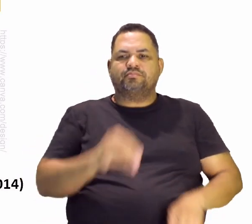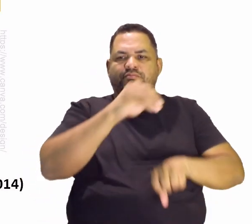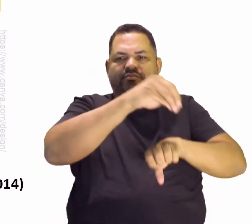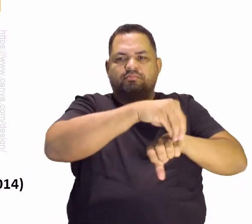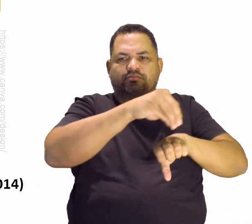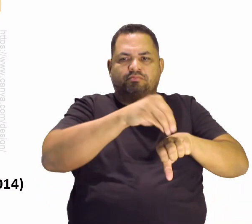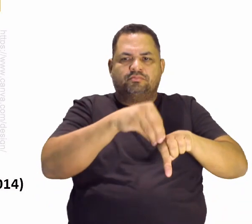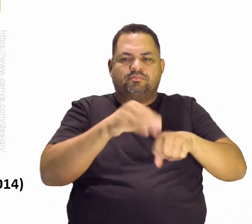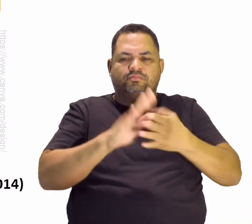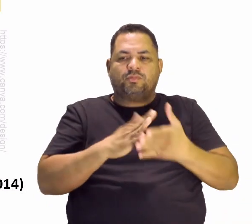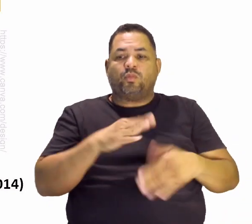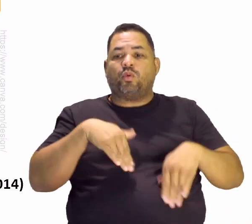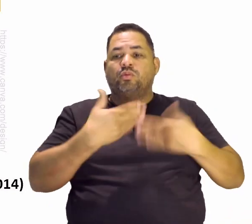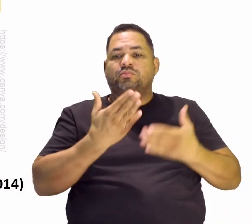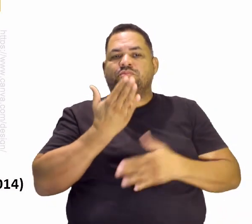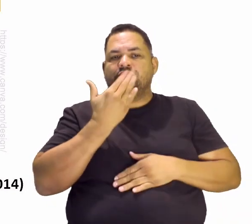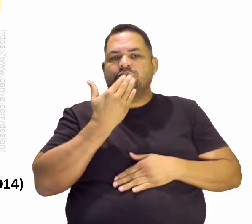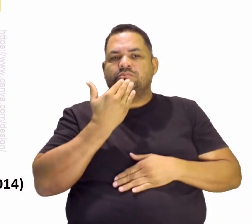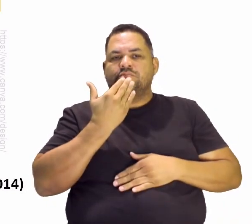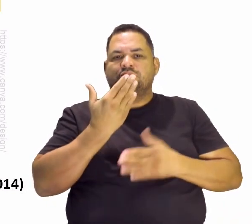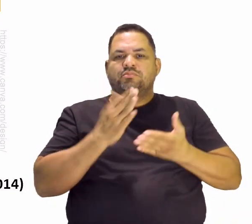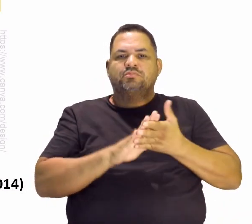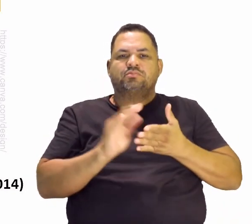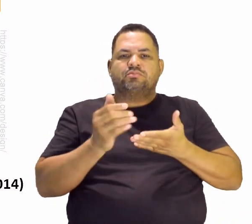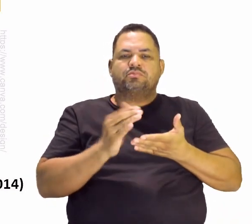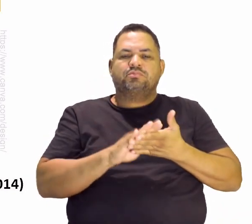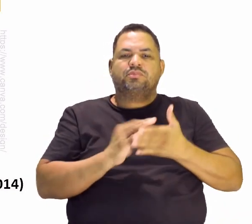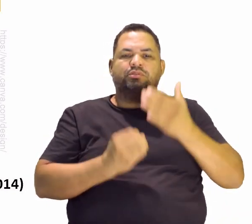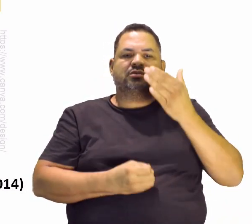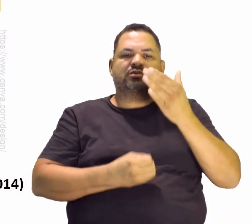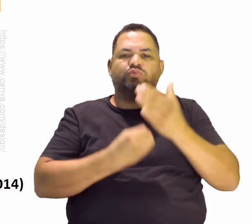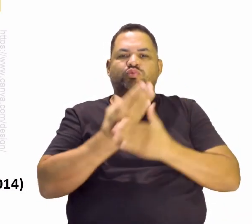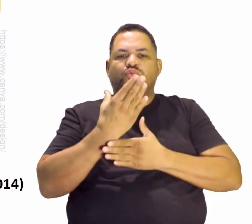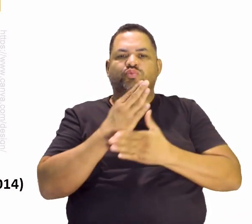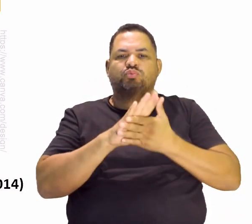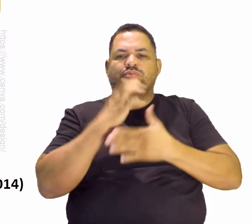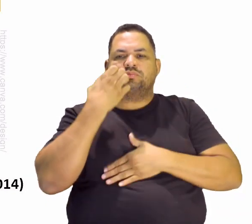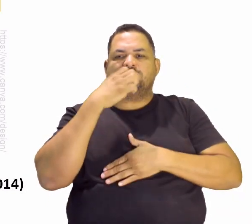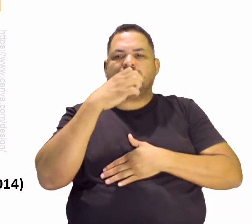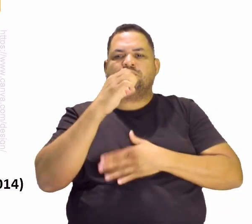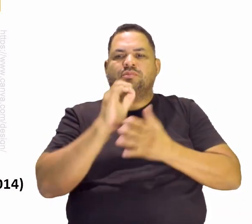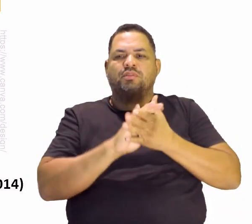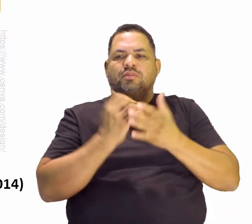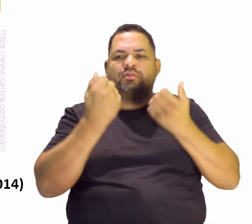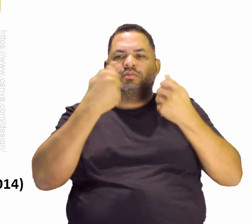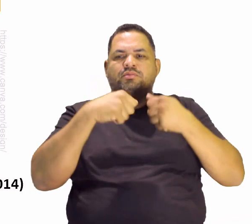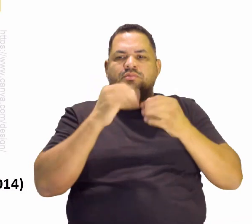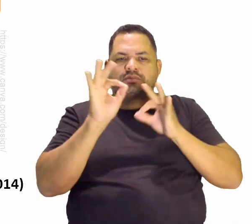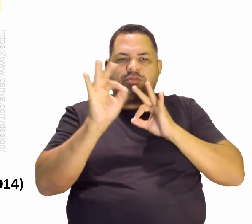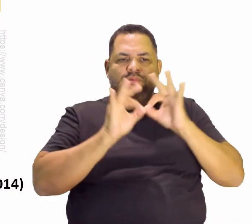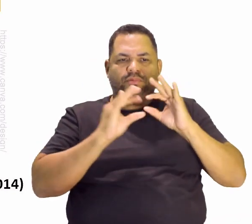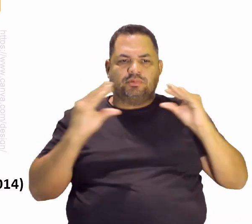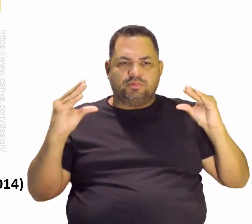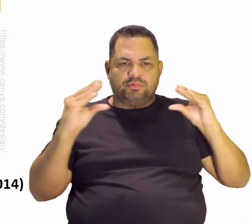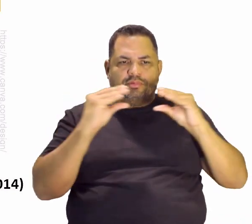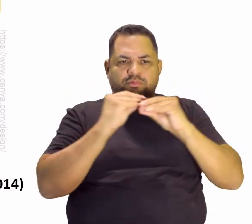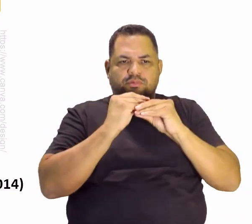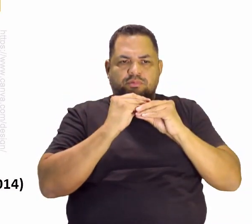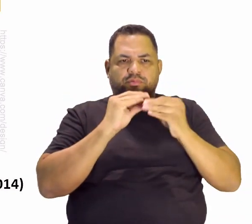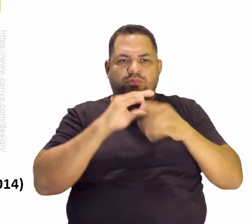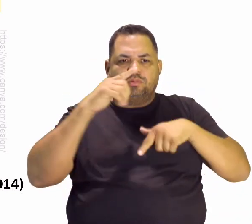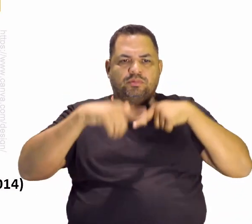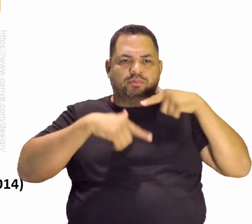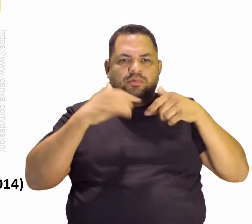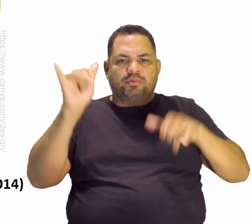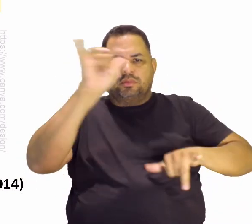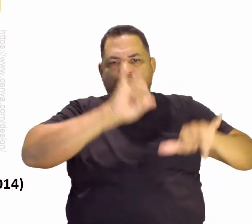nutrientes alimentares ingeridos e fornece fonte energética que permite sintetizar o combustível